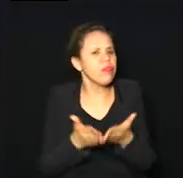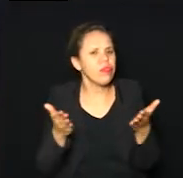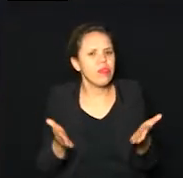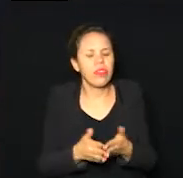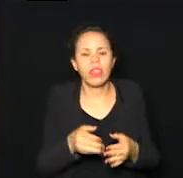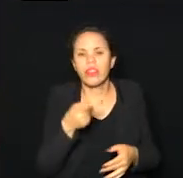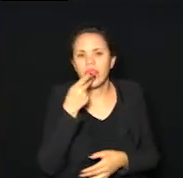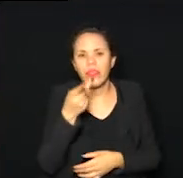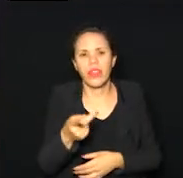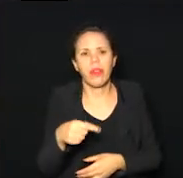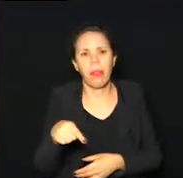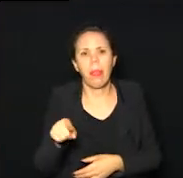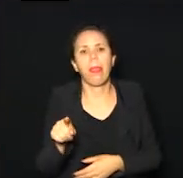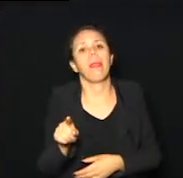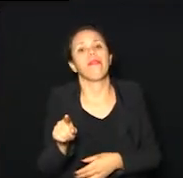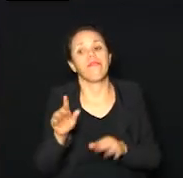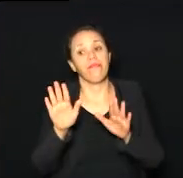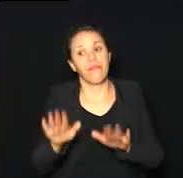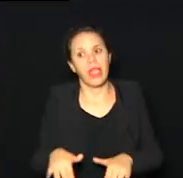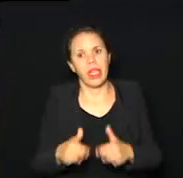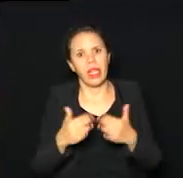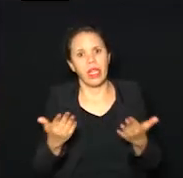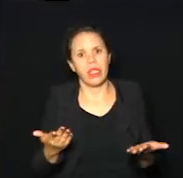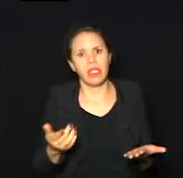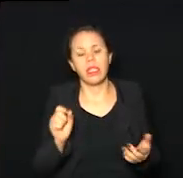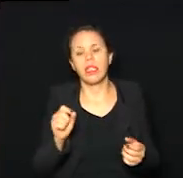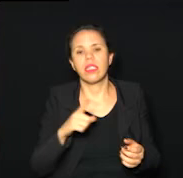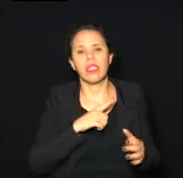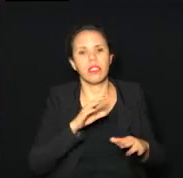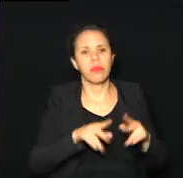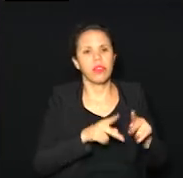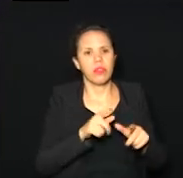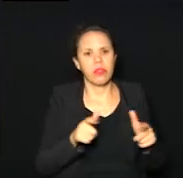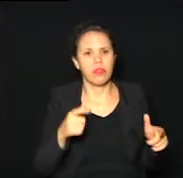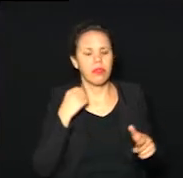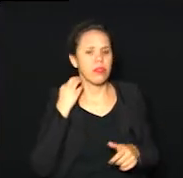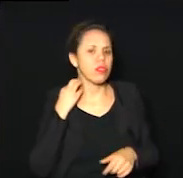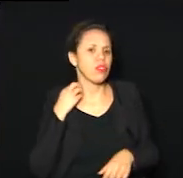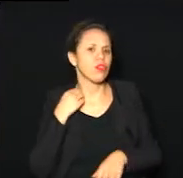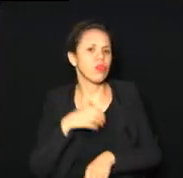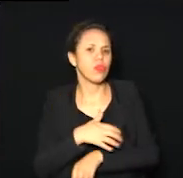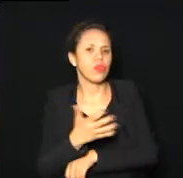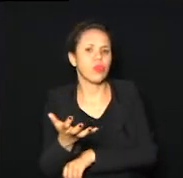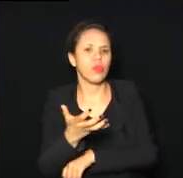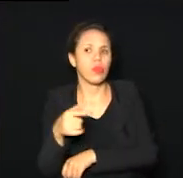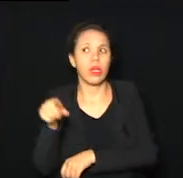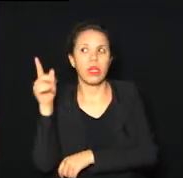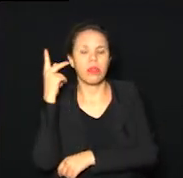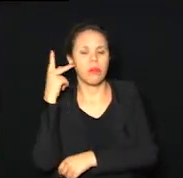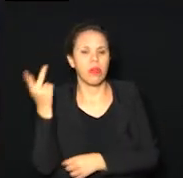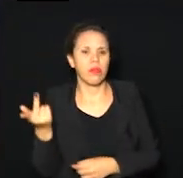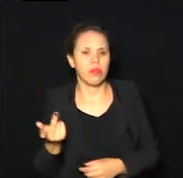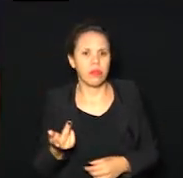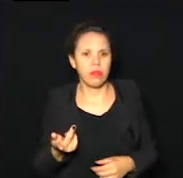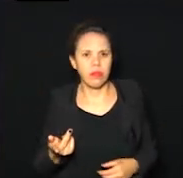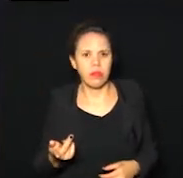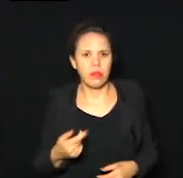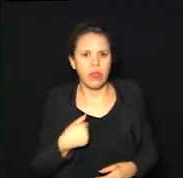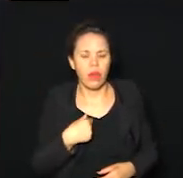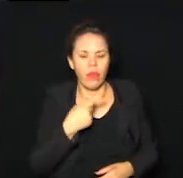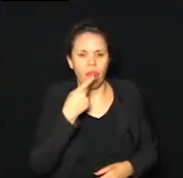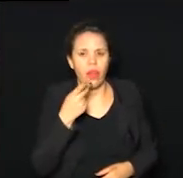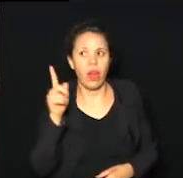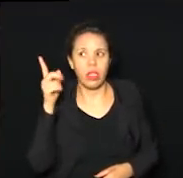fala, fique em casa quem tiver casa, porque a maior população de rua é em São Paulo. Toninho acabou de falar, é em